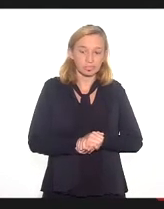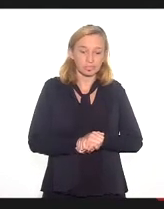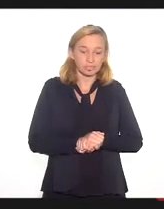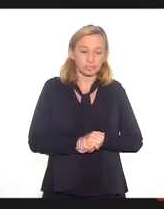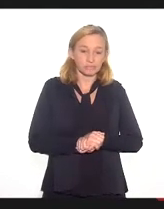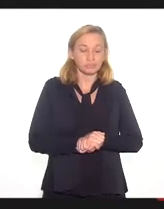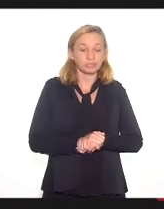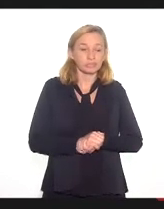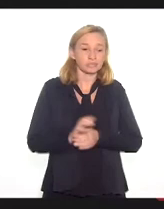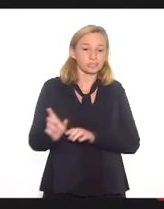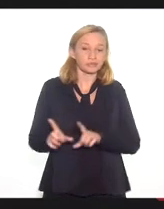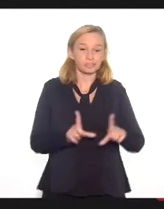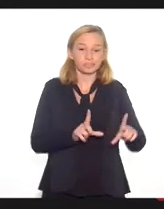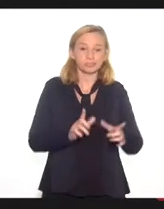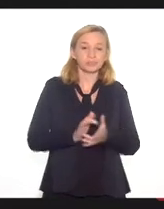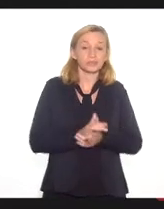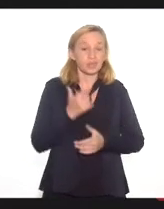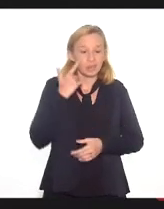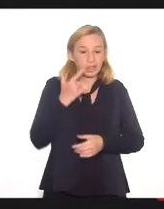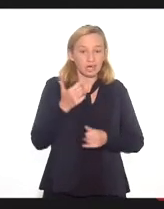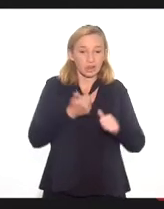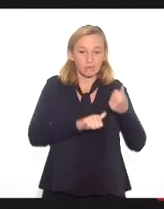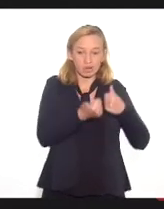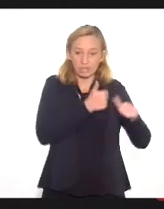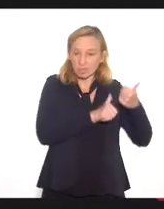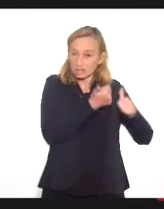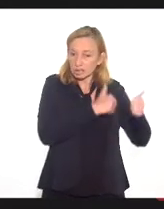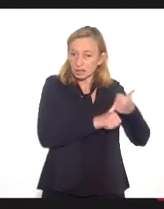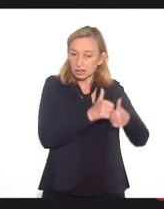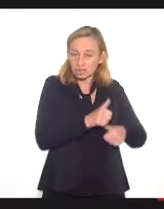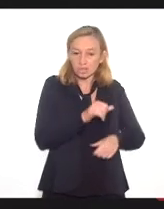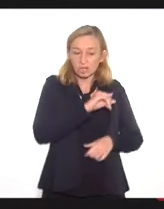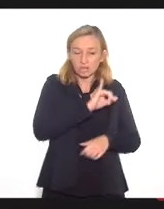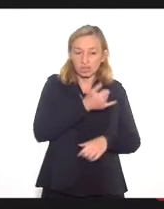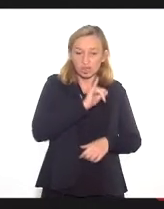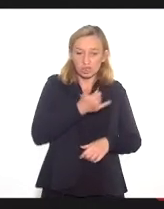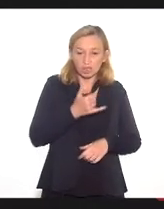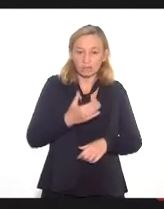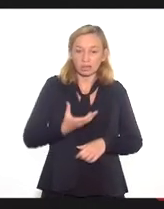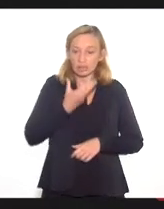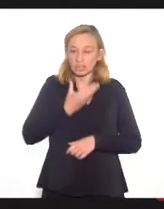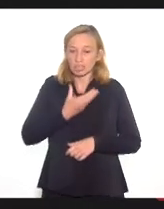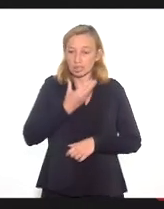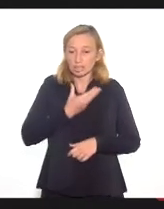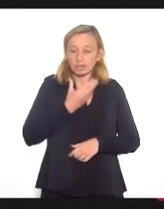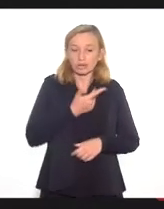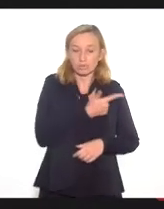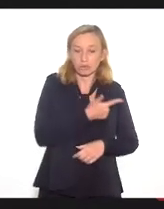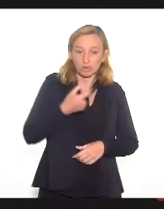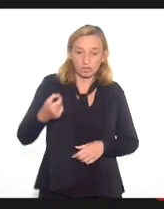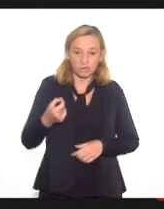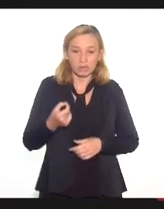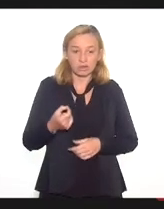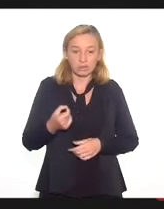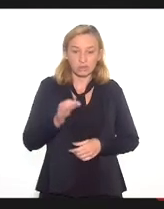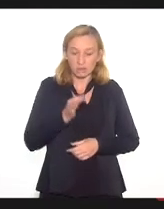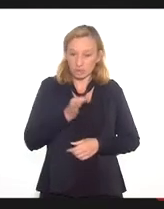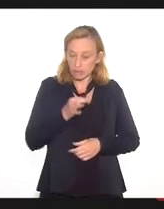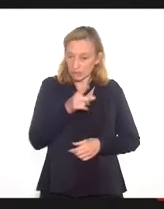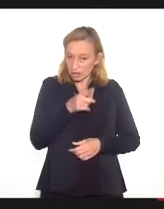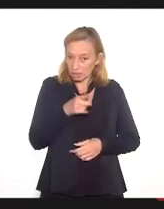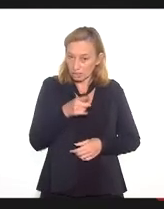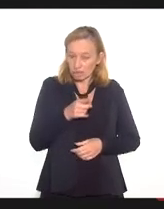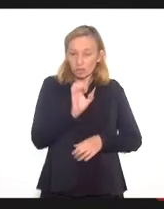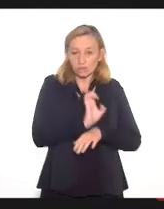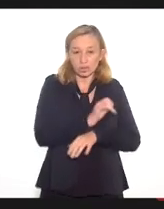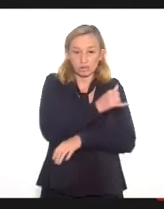bom isso aí é a variação entre janeiro e dezembro de 2020 está certo? dizer nós temos